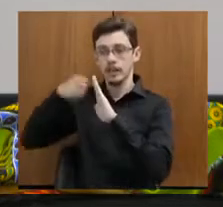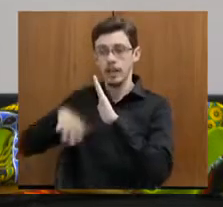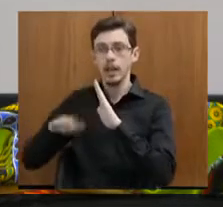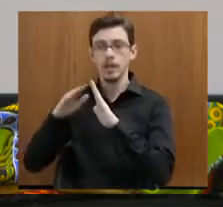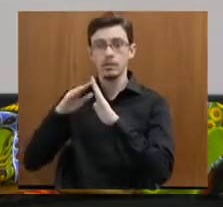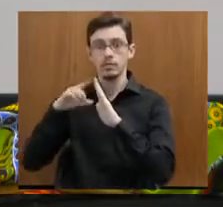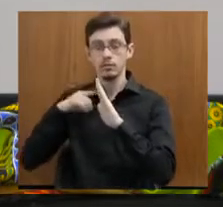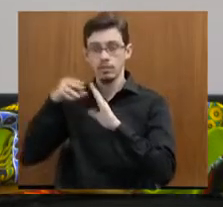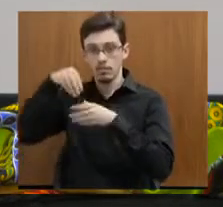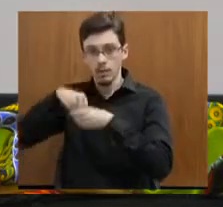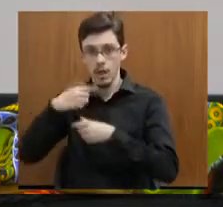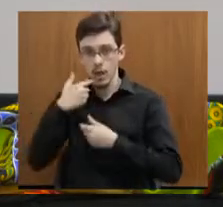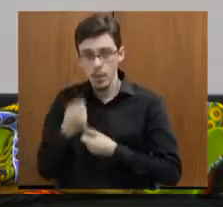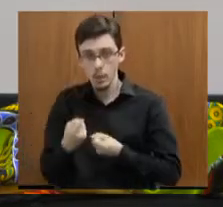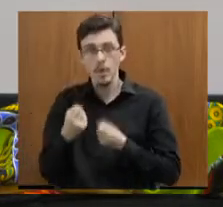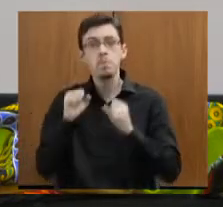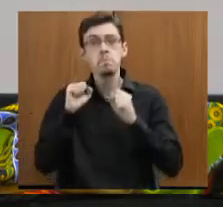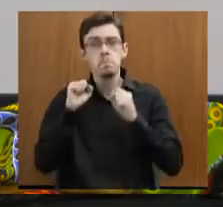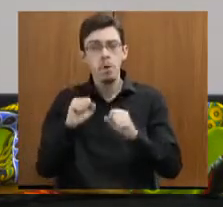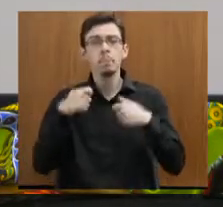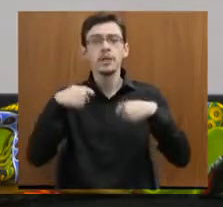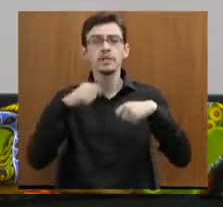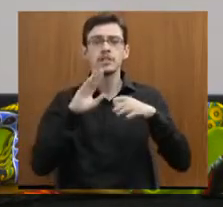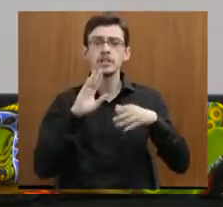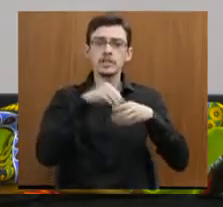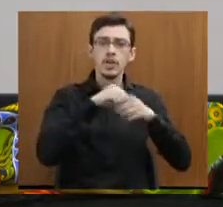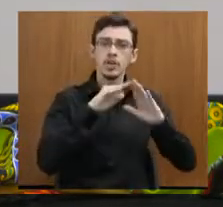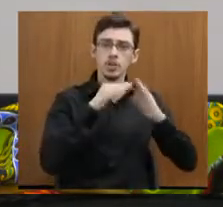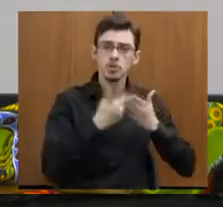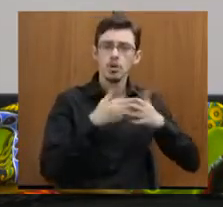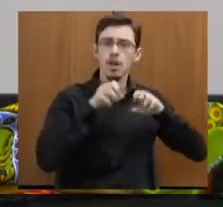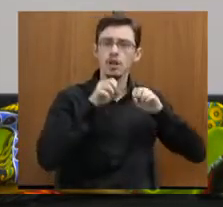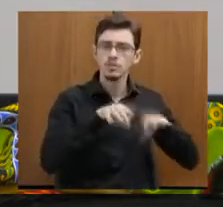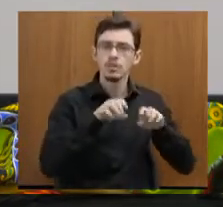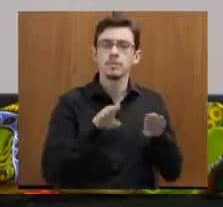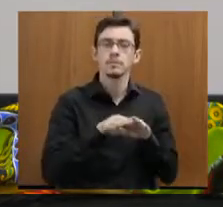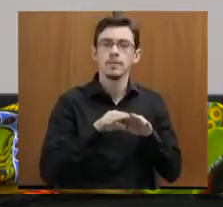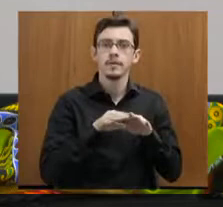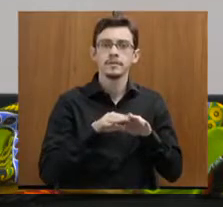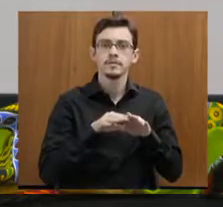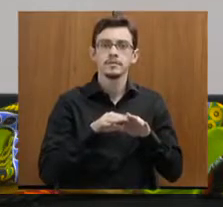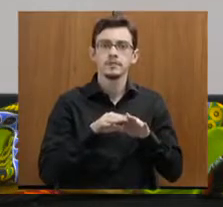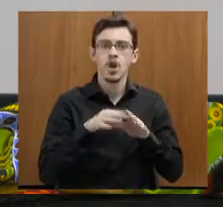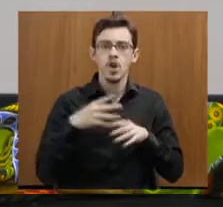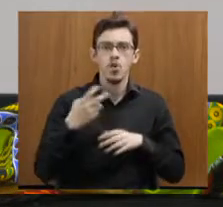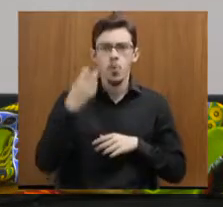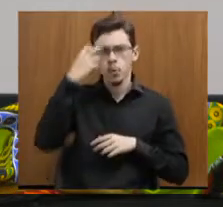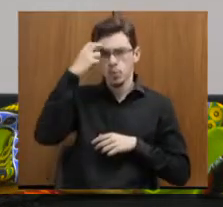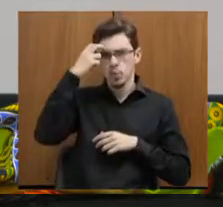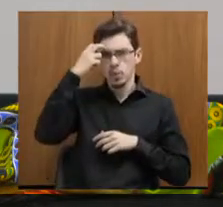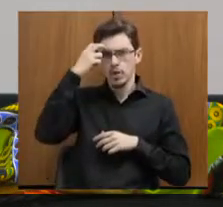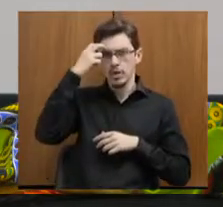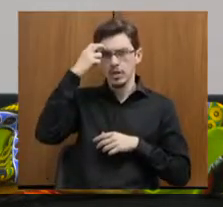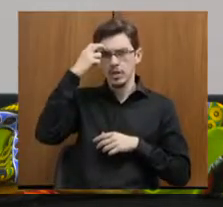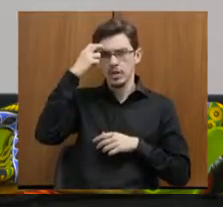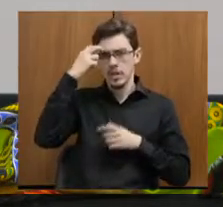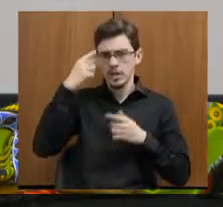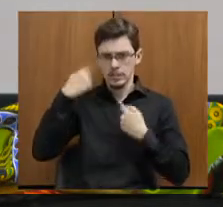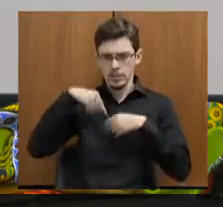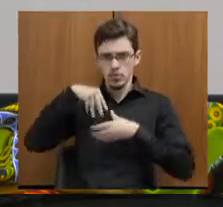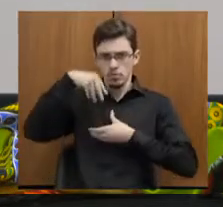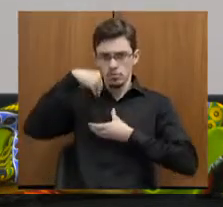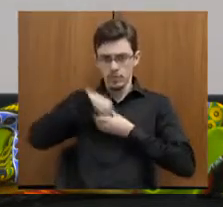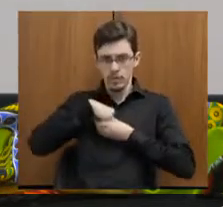africana Nossa cultura não tá separada do nosso corpo da nossa dignidade da nossa subsistência